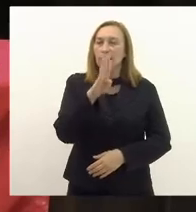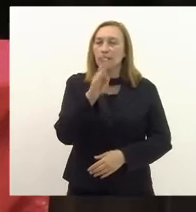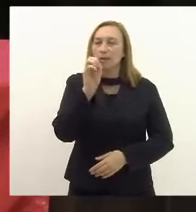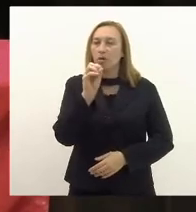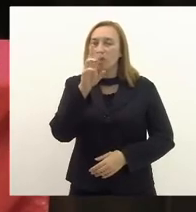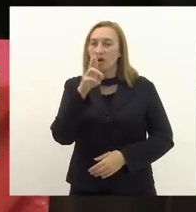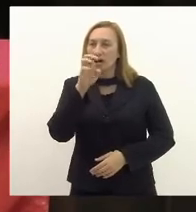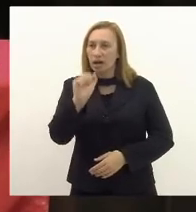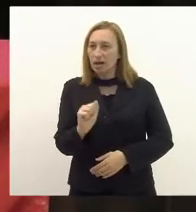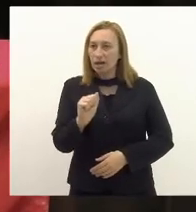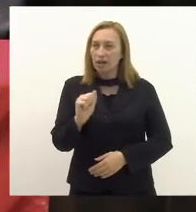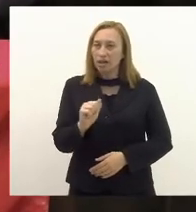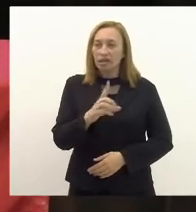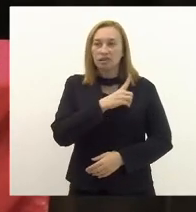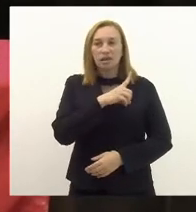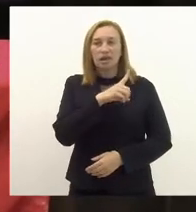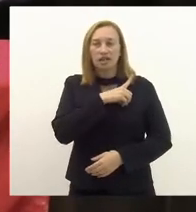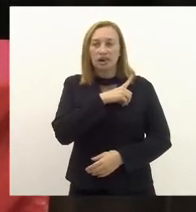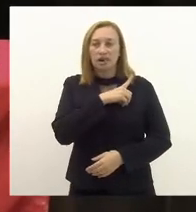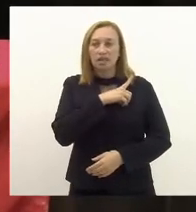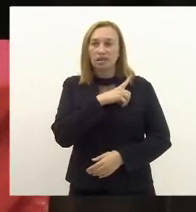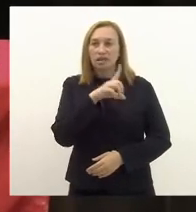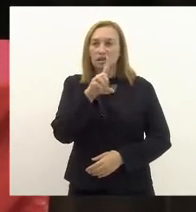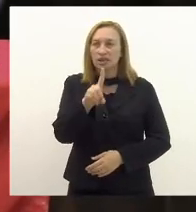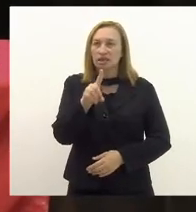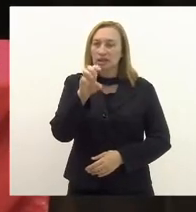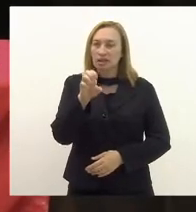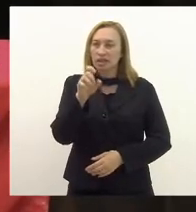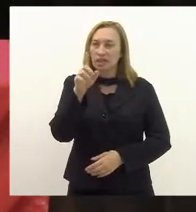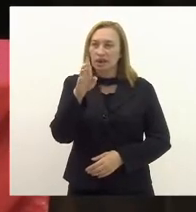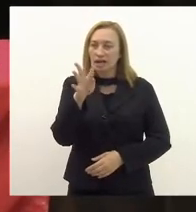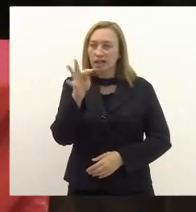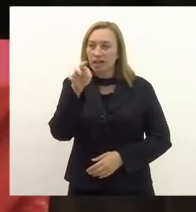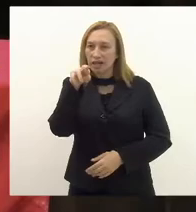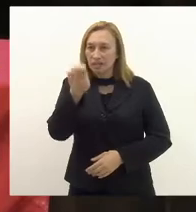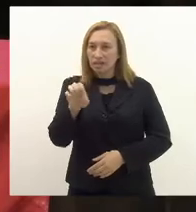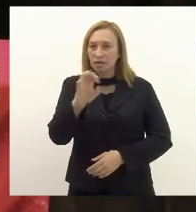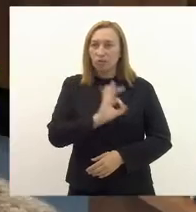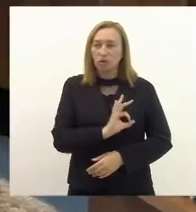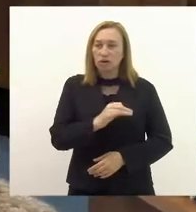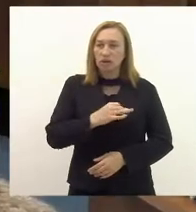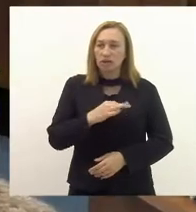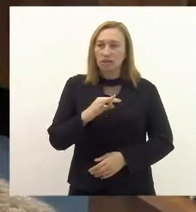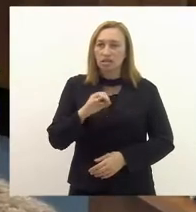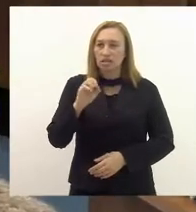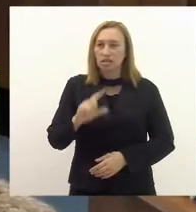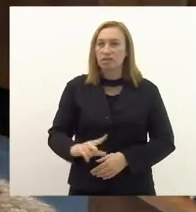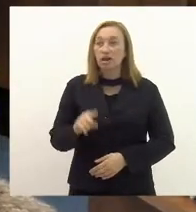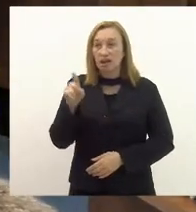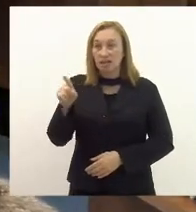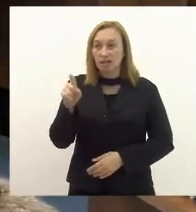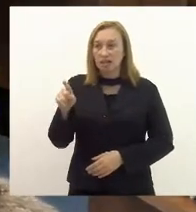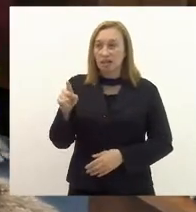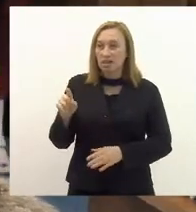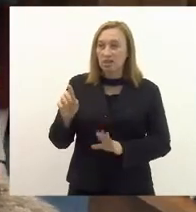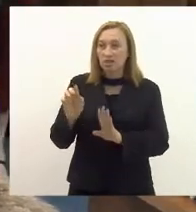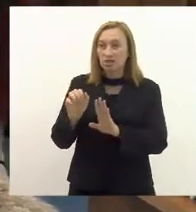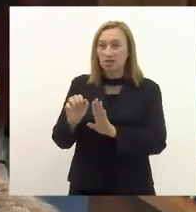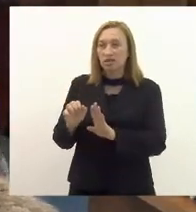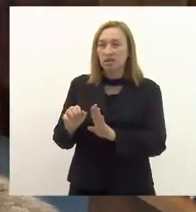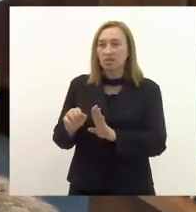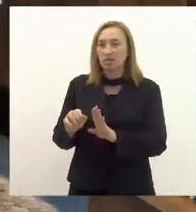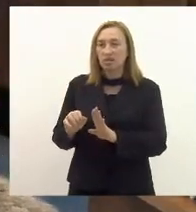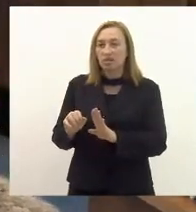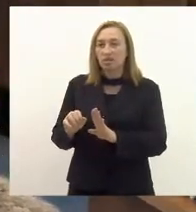Borges, delegada titular da DECRAD, Polícia Civil. Essa aí é que a gente bate a porta